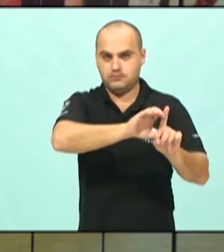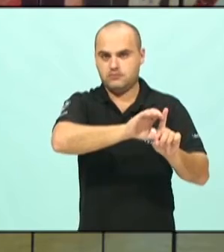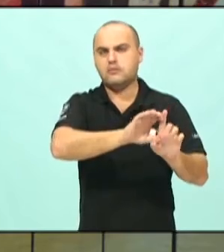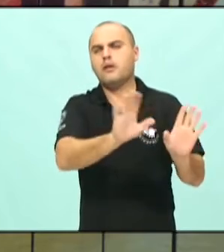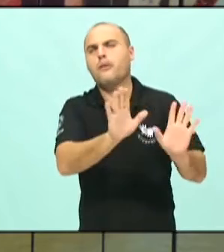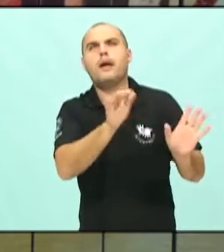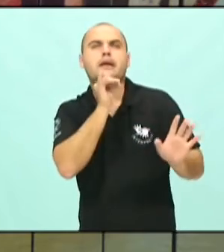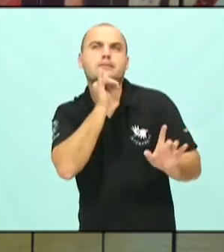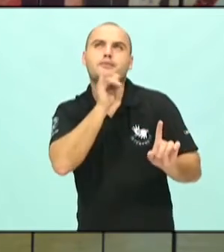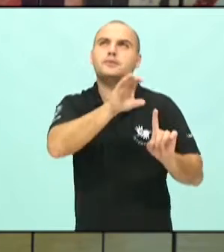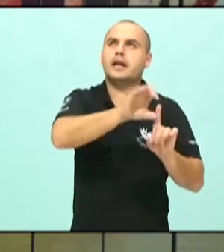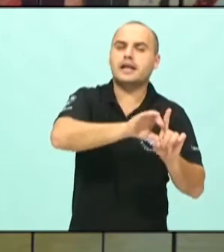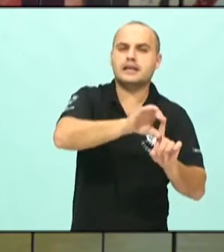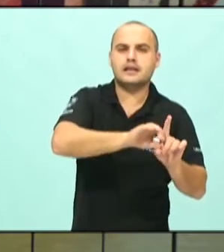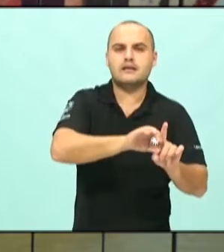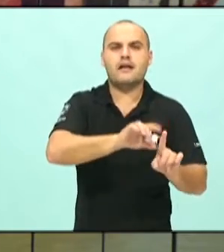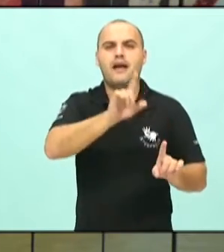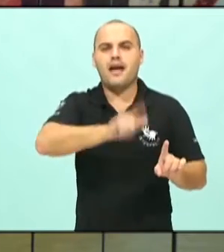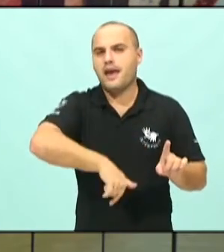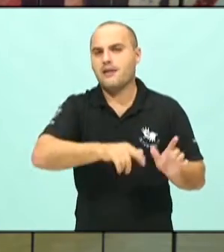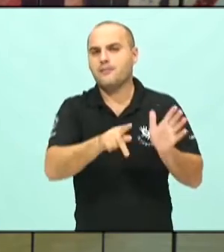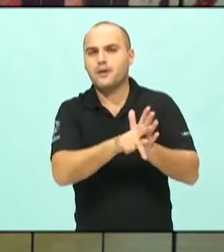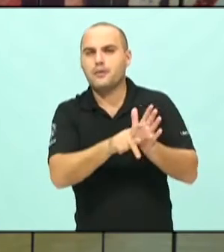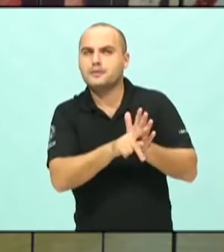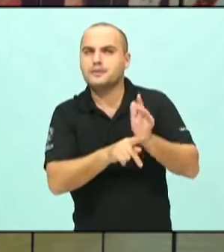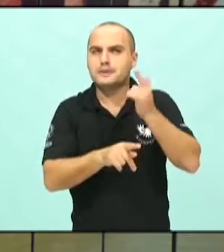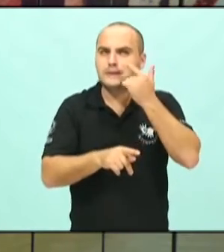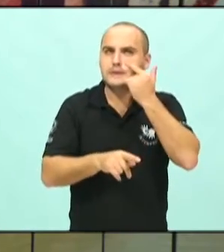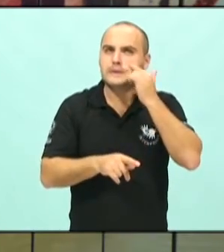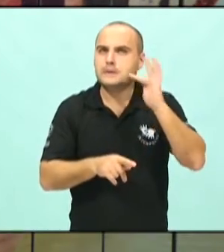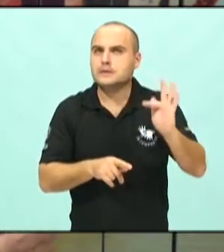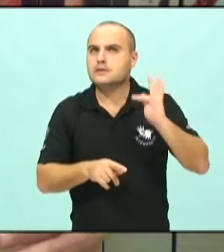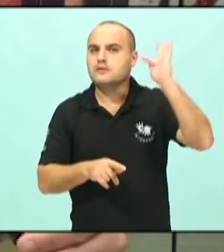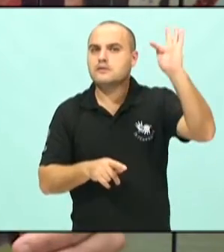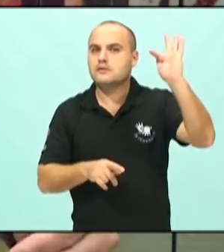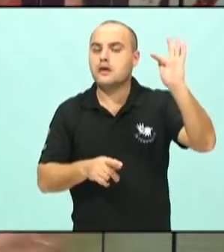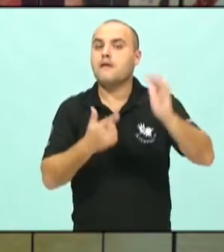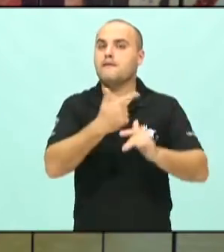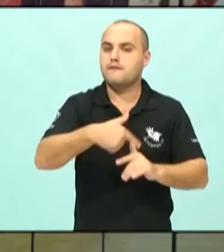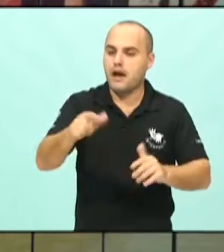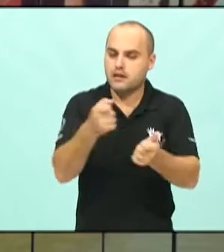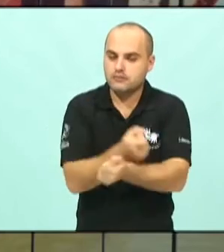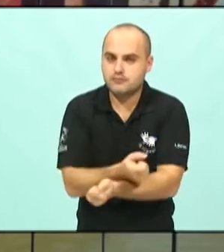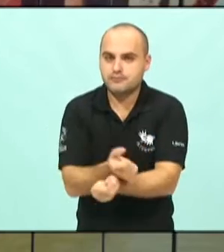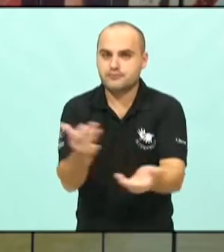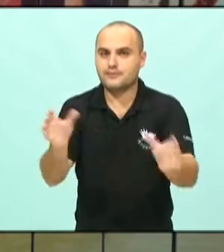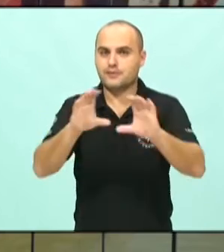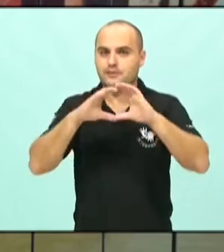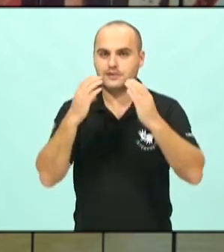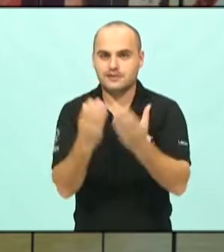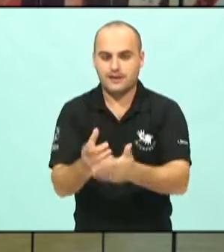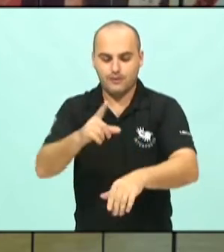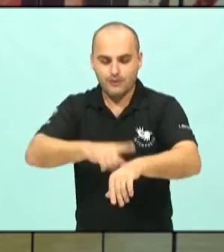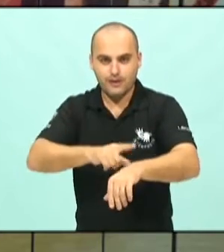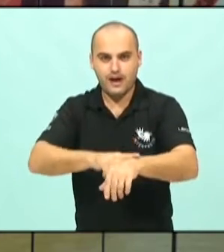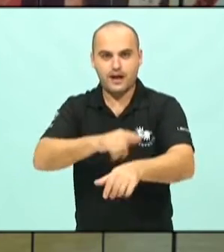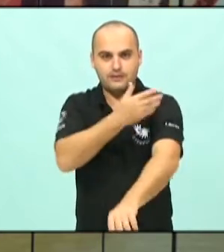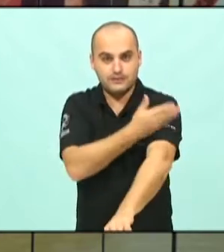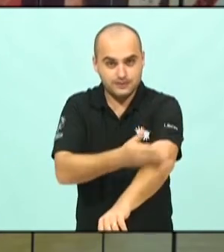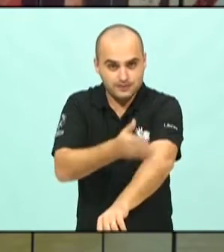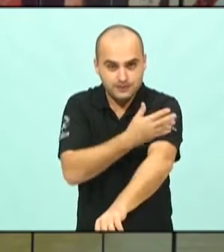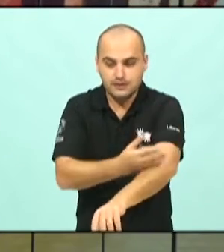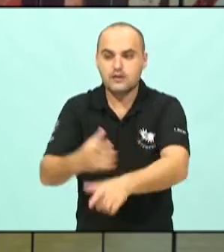não digo um calendário, mas um prospecto onde a gente vai distribuir na comunidade os horários de treinamentos e os locais que nós